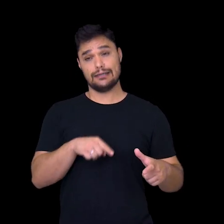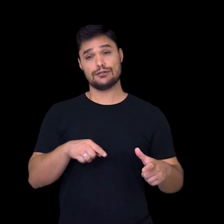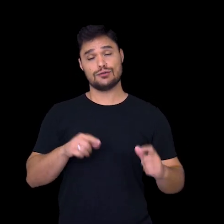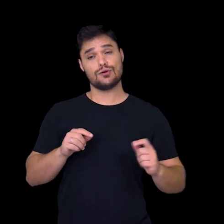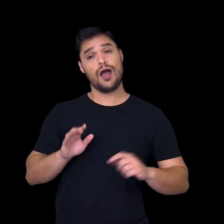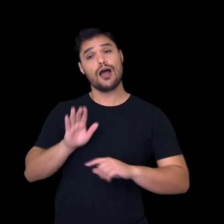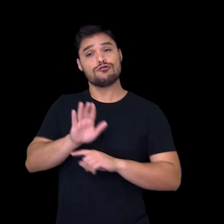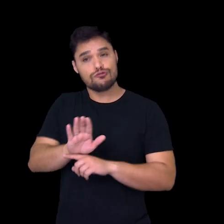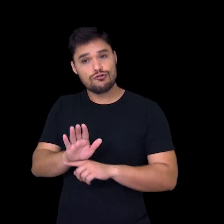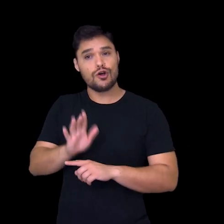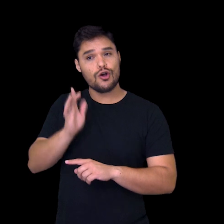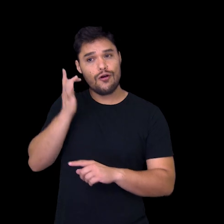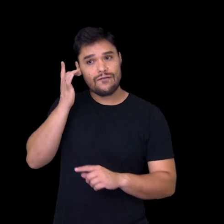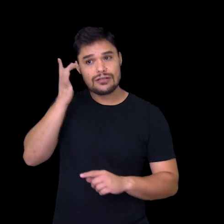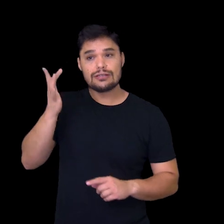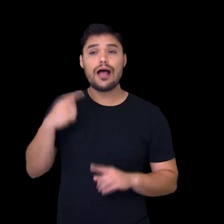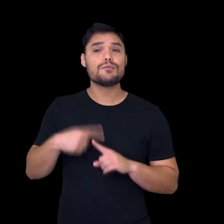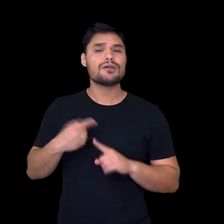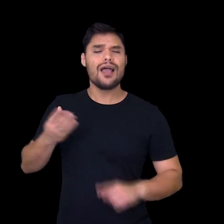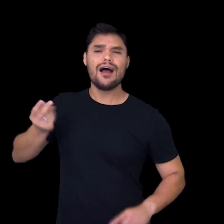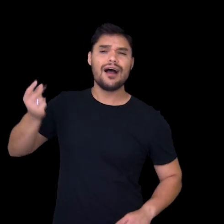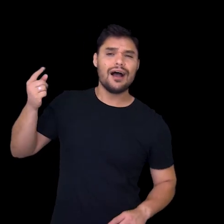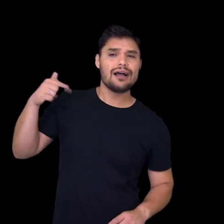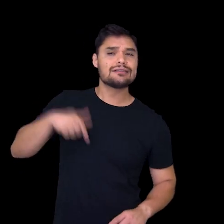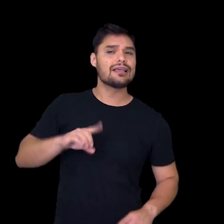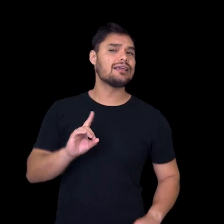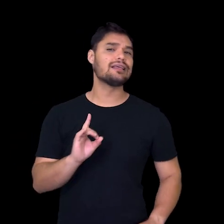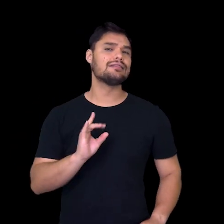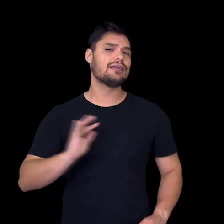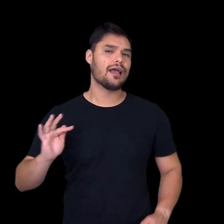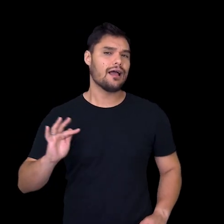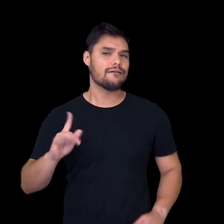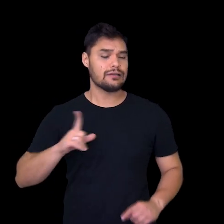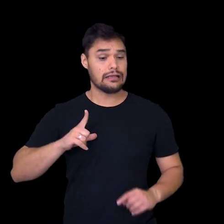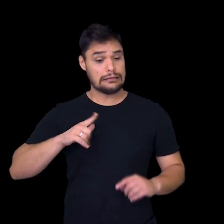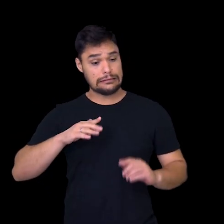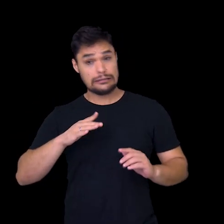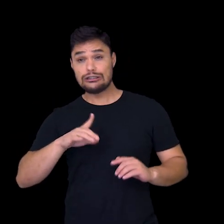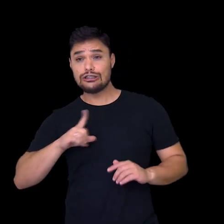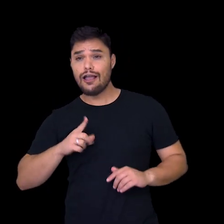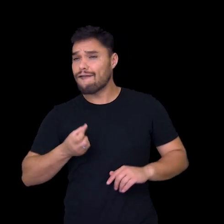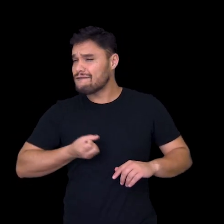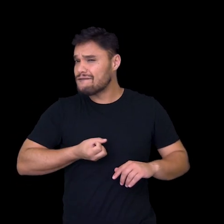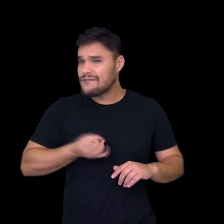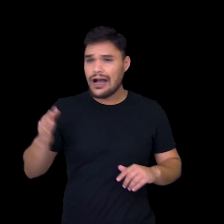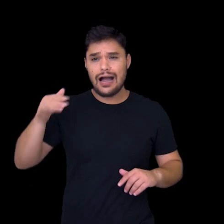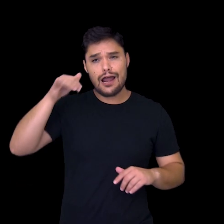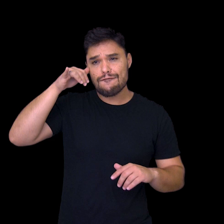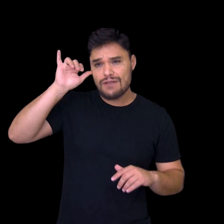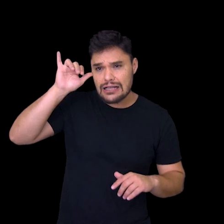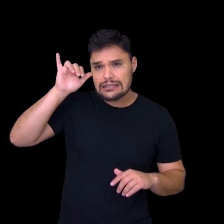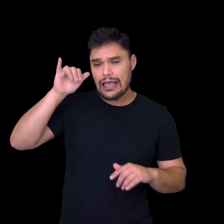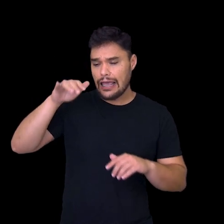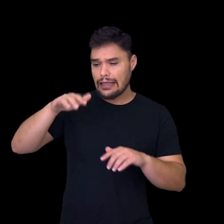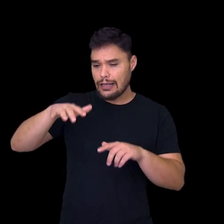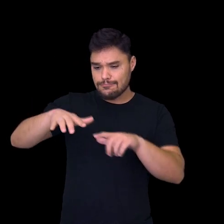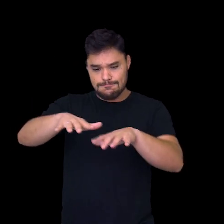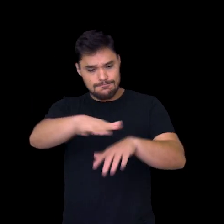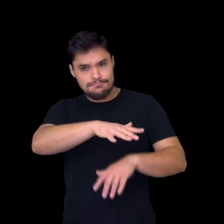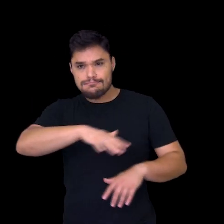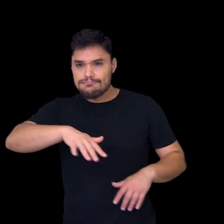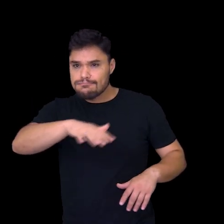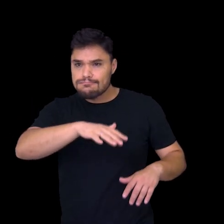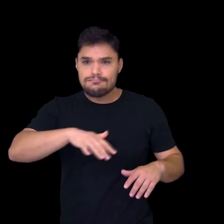certa maneira, facilitada porque aqui já existiam dezenas de fazendas, né?